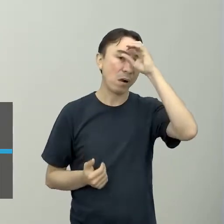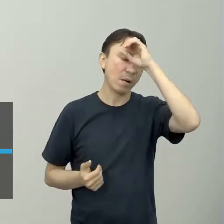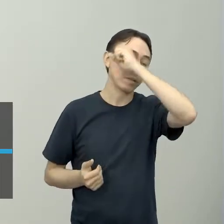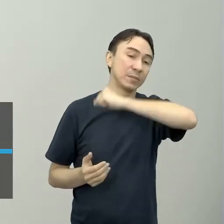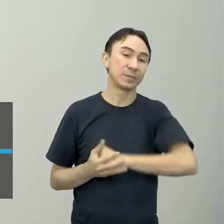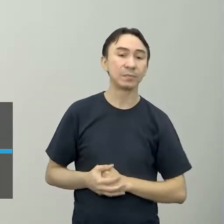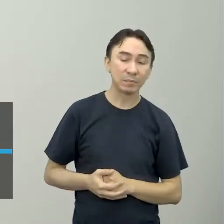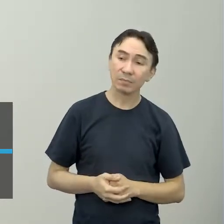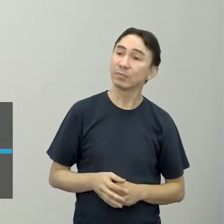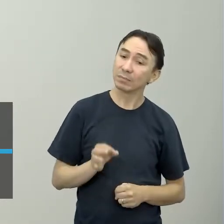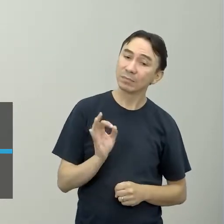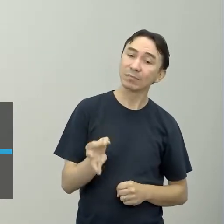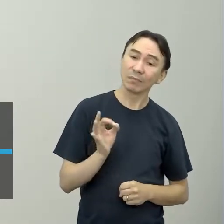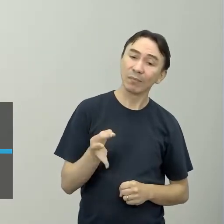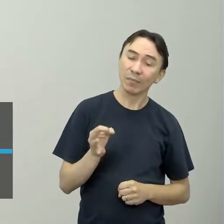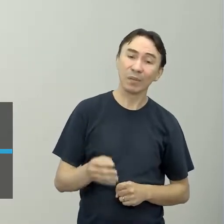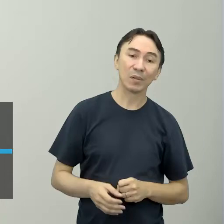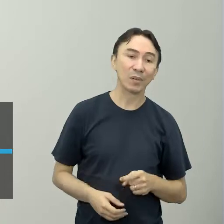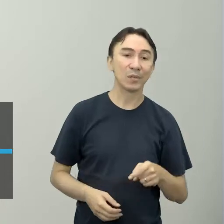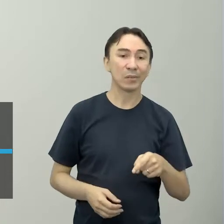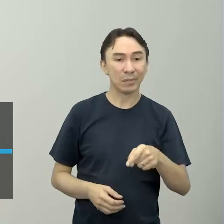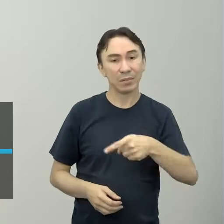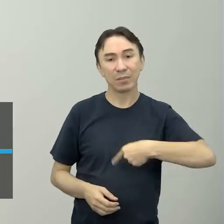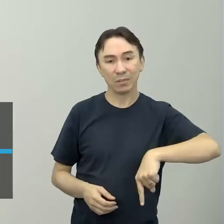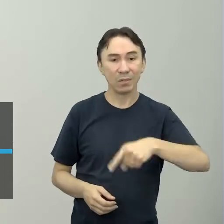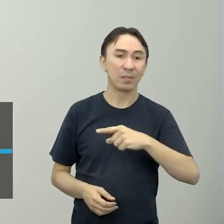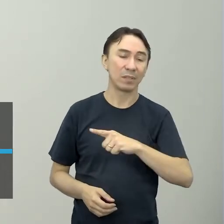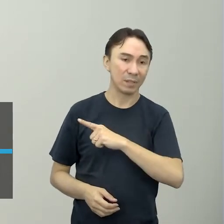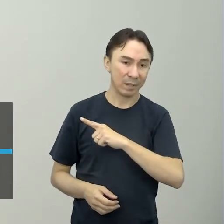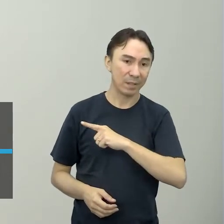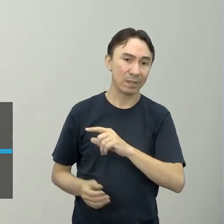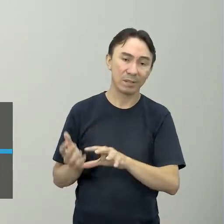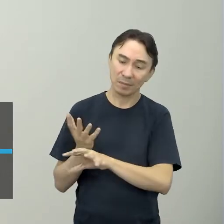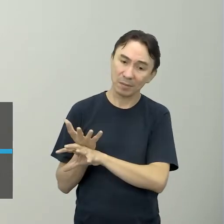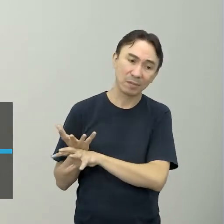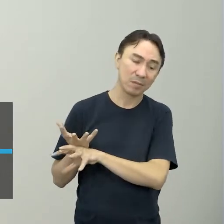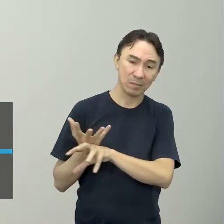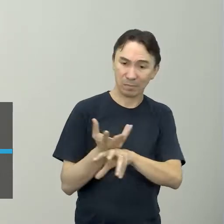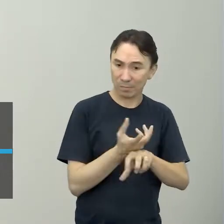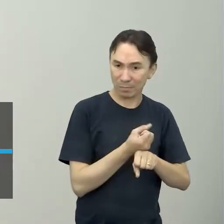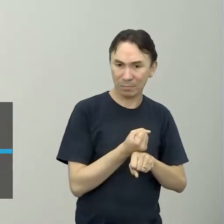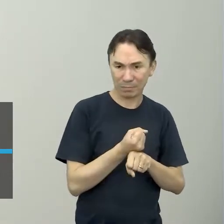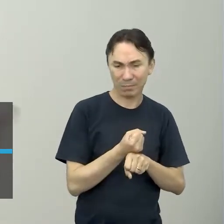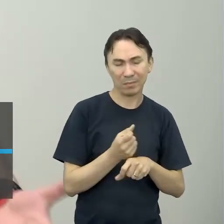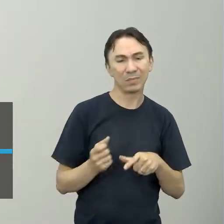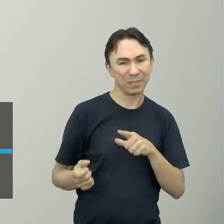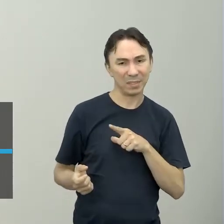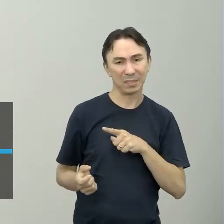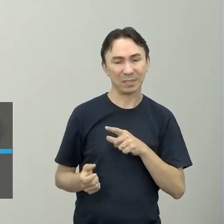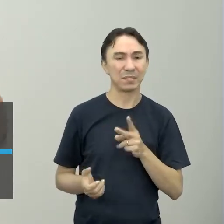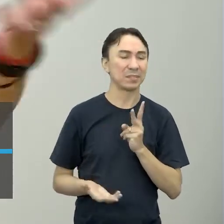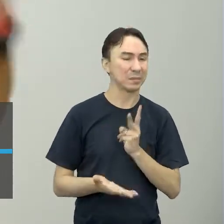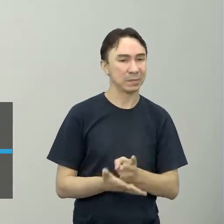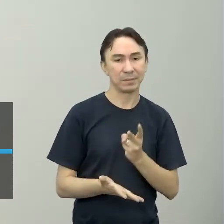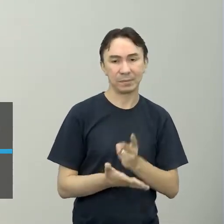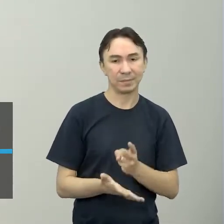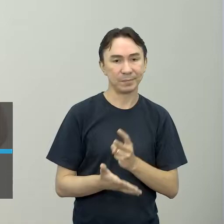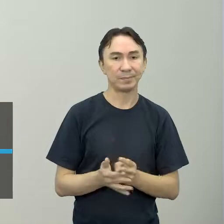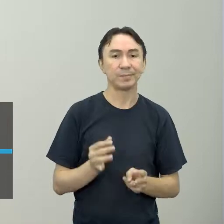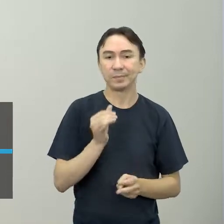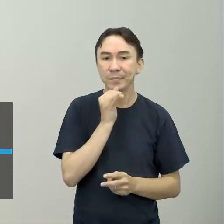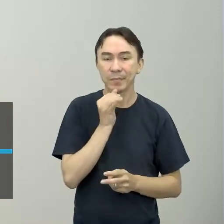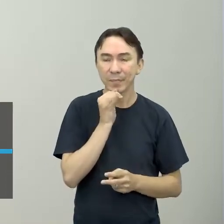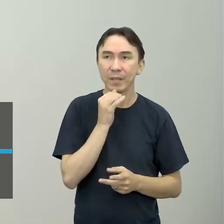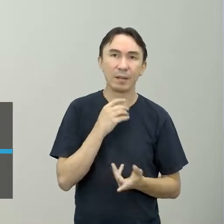Eu gosto de pensar que assim, a gente obviamente sempre trabalhou de uma maneira interdisciplinar, porque não existe essa história de existir sociologia